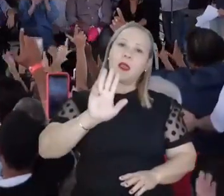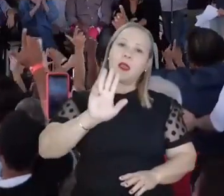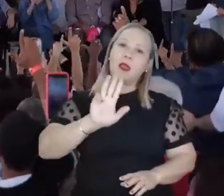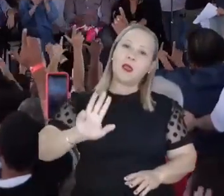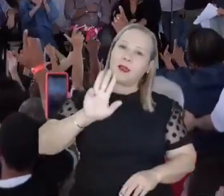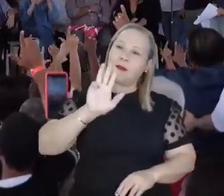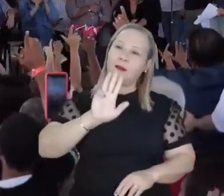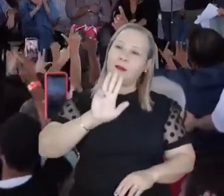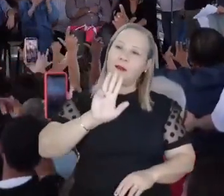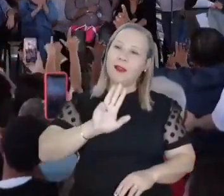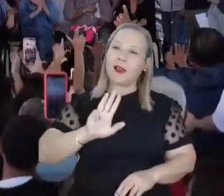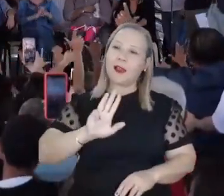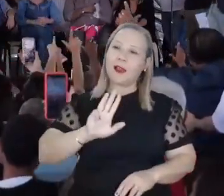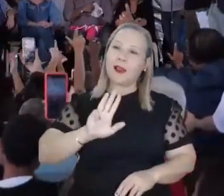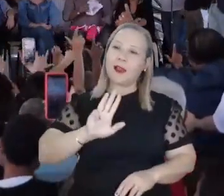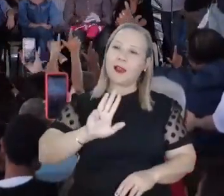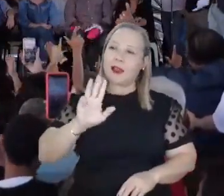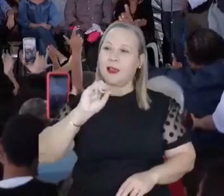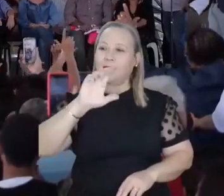Festa linda.